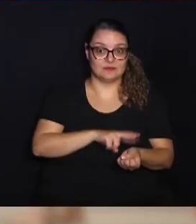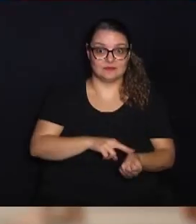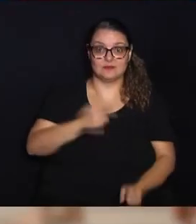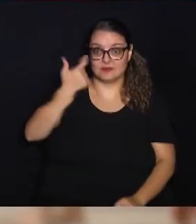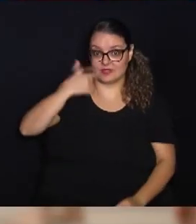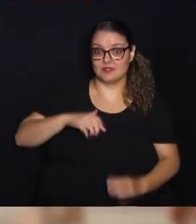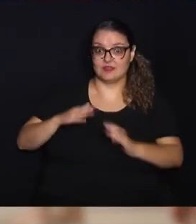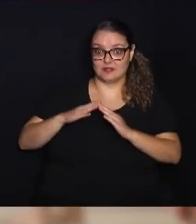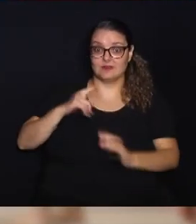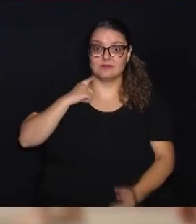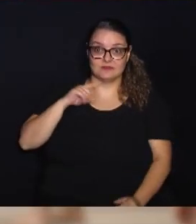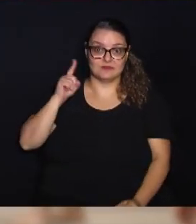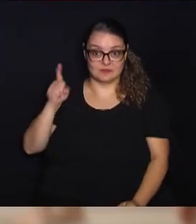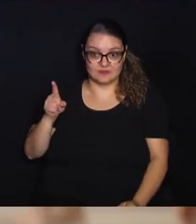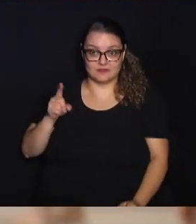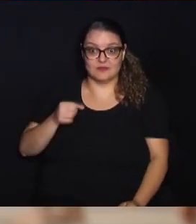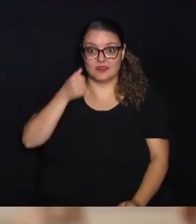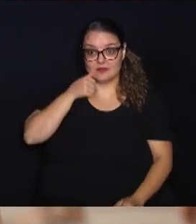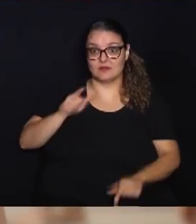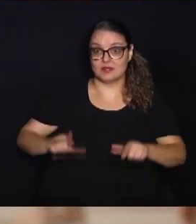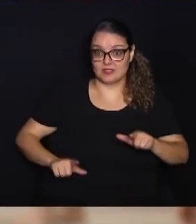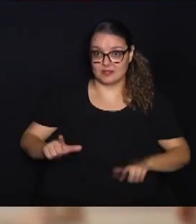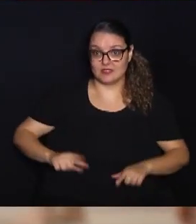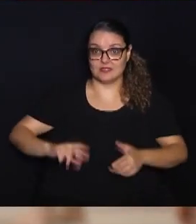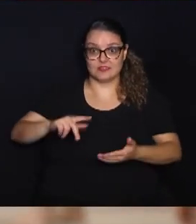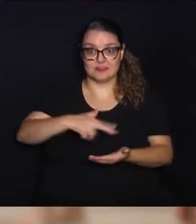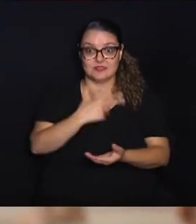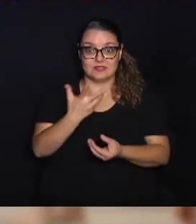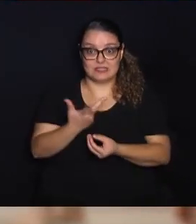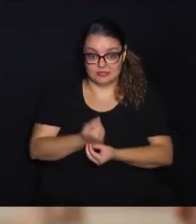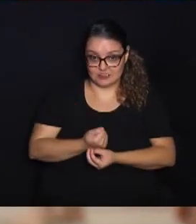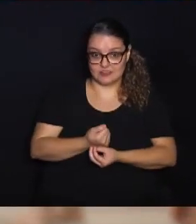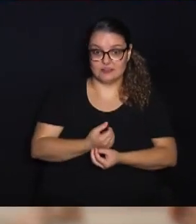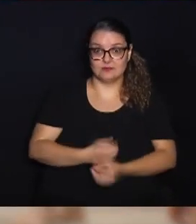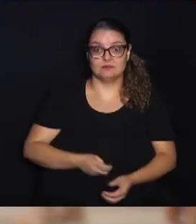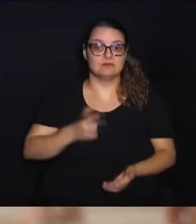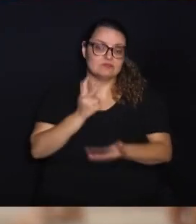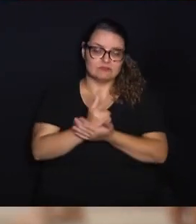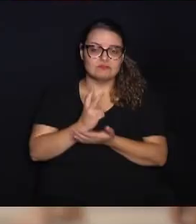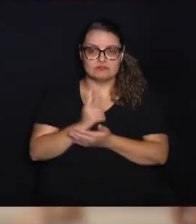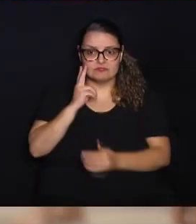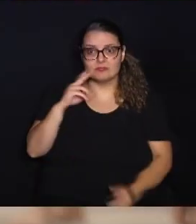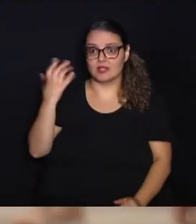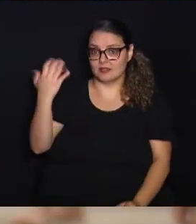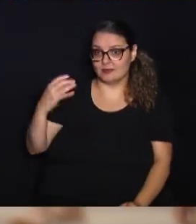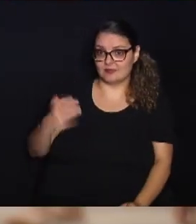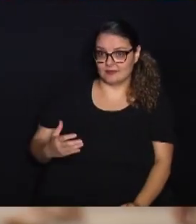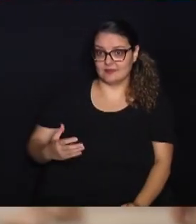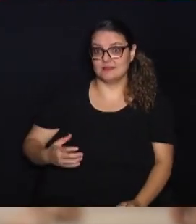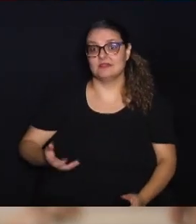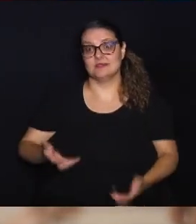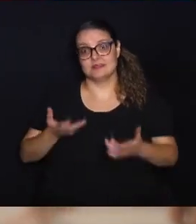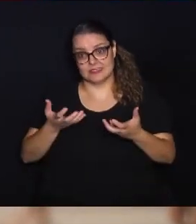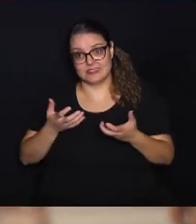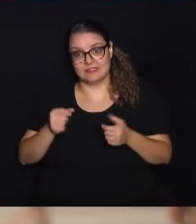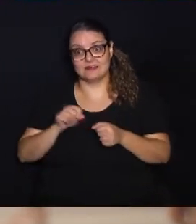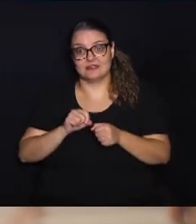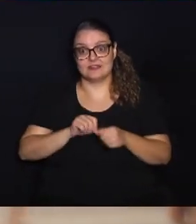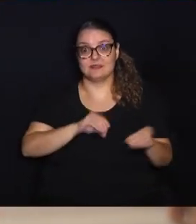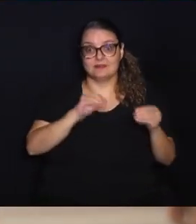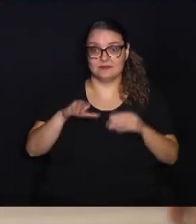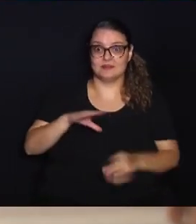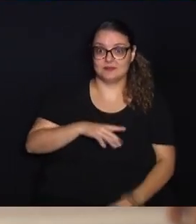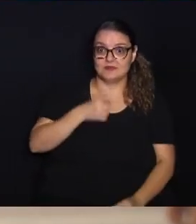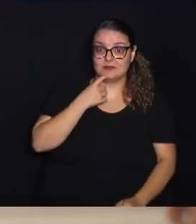na escolinha da prefeitura e eu acabei conhecendo a rítmica. Aí eu mudei para rítmica e me apaixonei. Por que você se apaixonou por essa